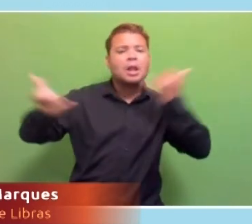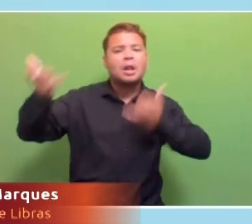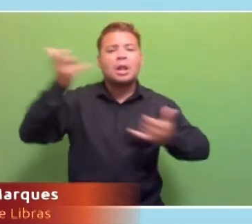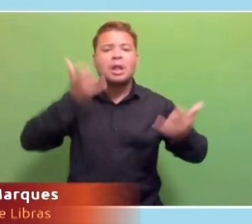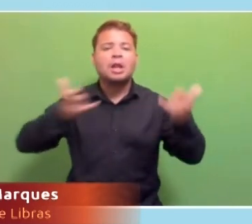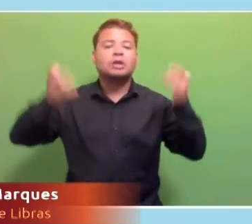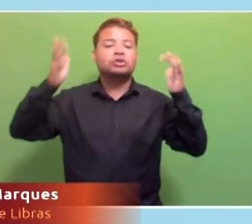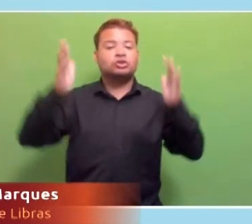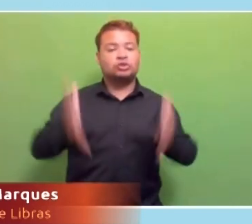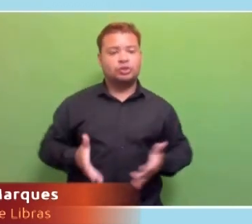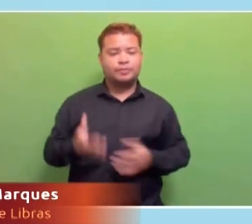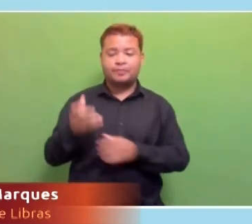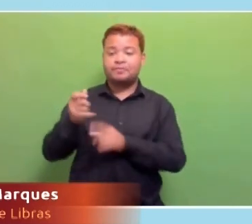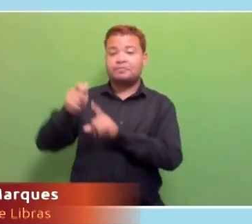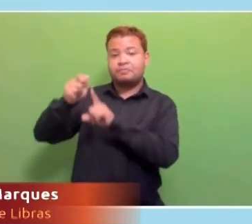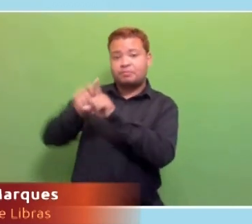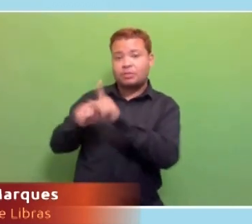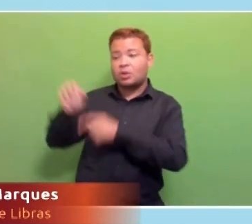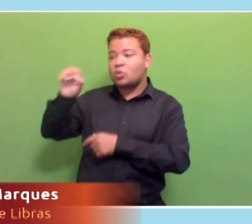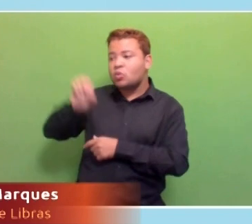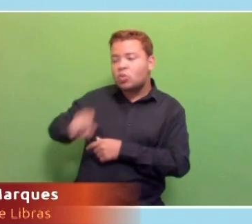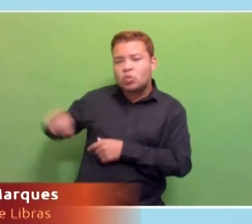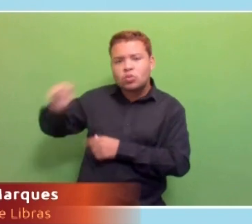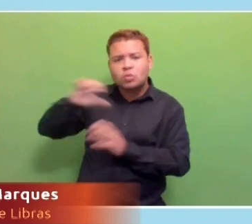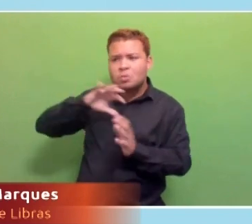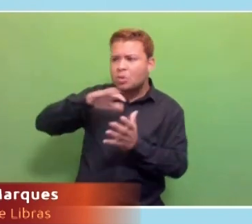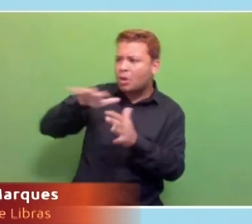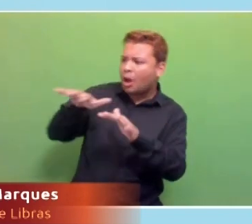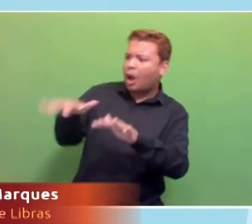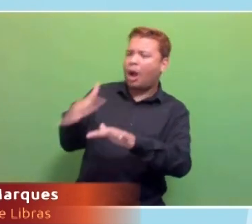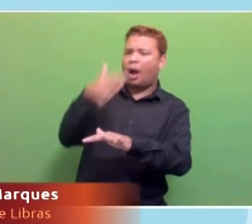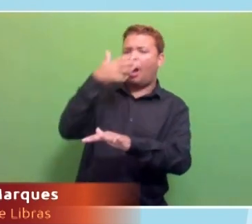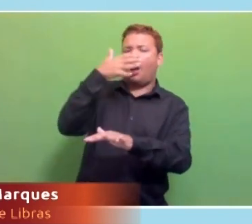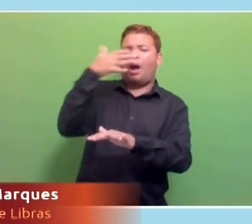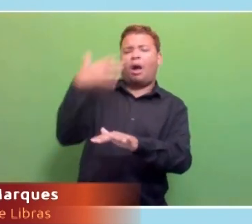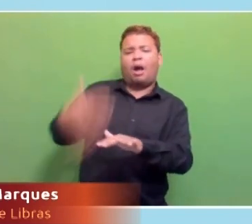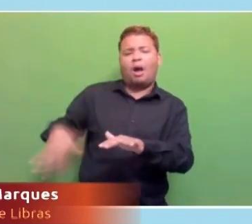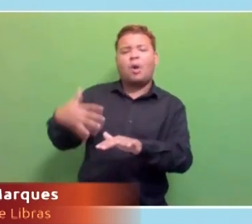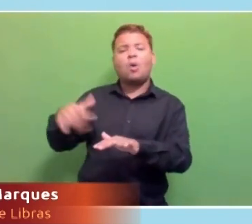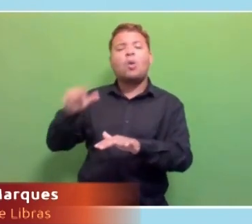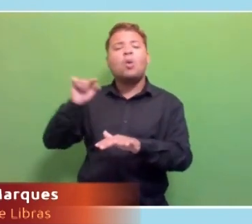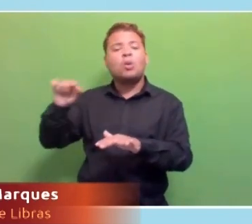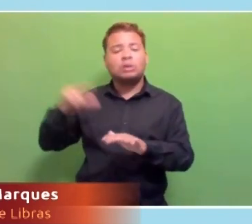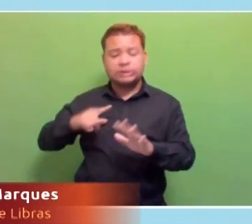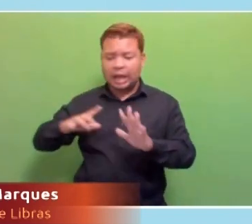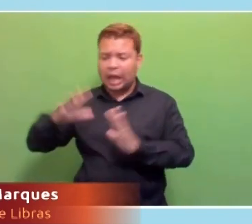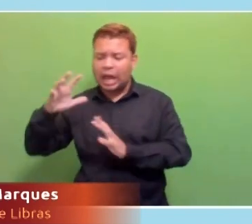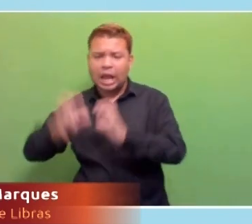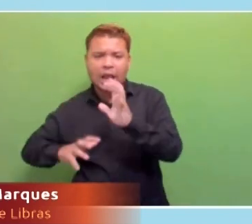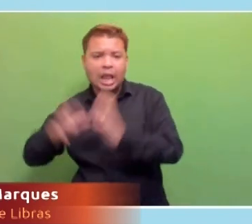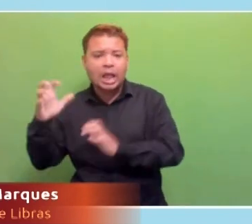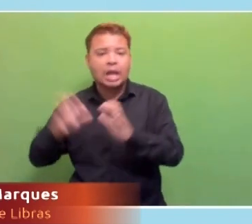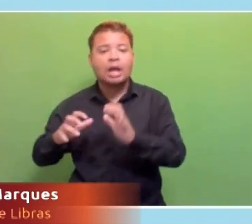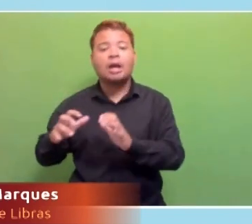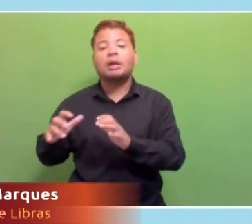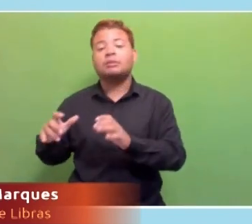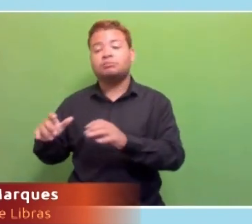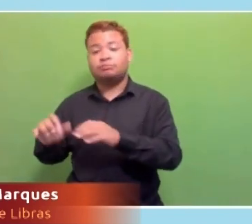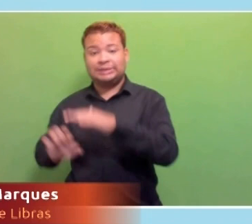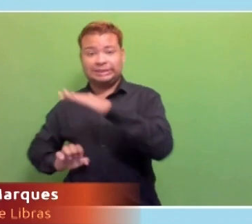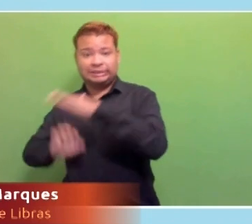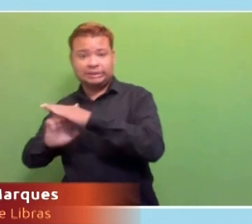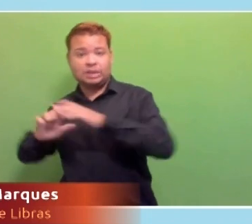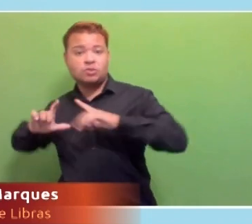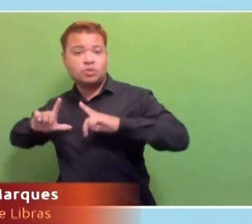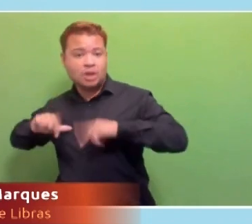o início do mês de outubro, o mundo tem acompanhado mais um capítulo no conflito entre o Estado de Israel e o Hamas,